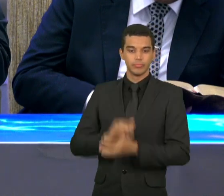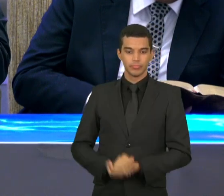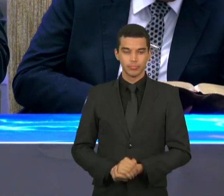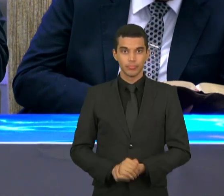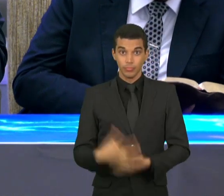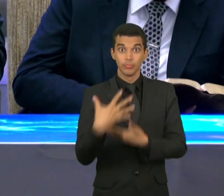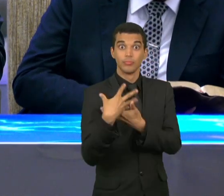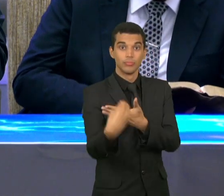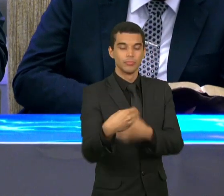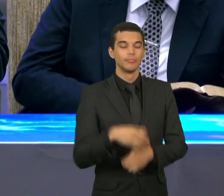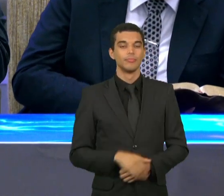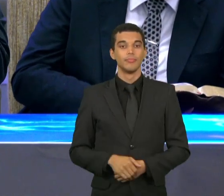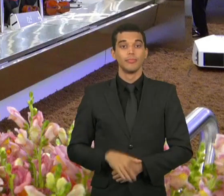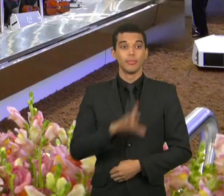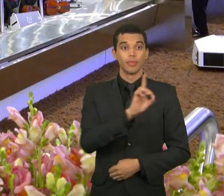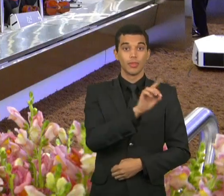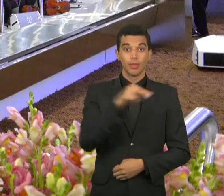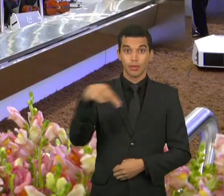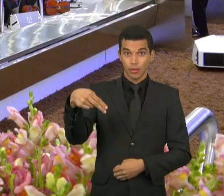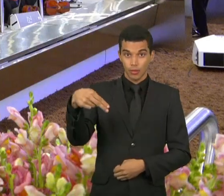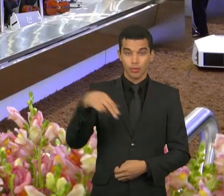comigo? Daniel